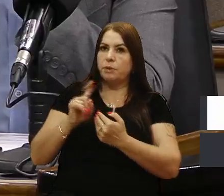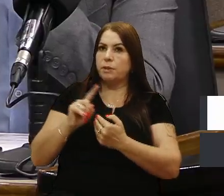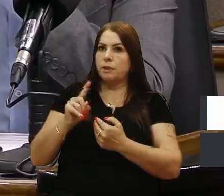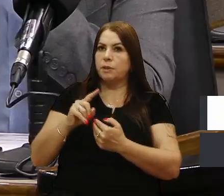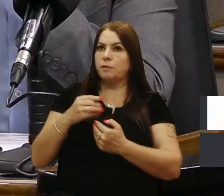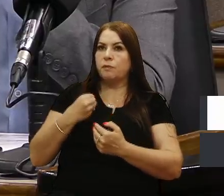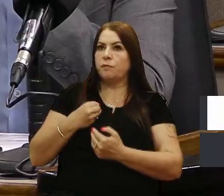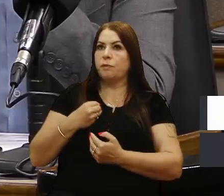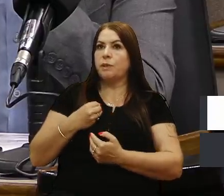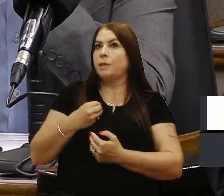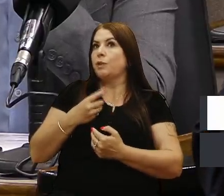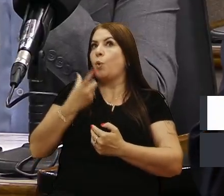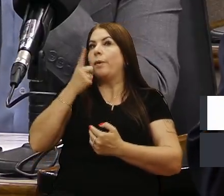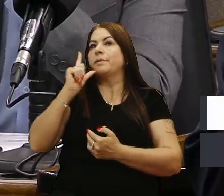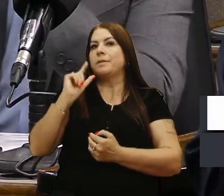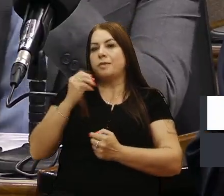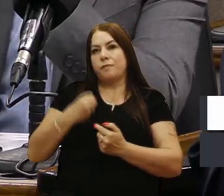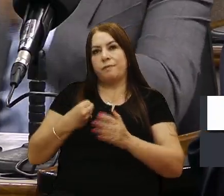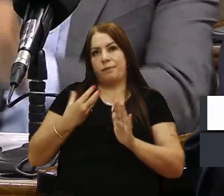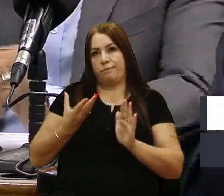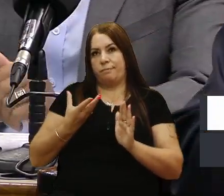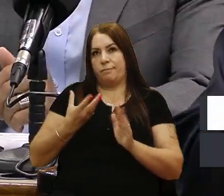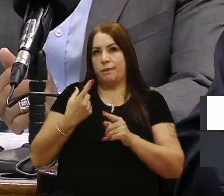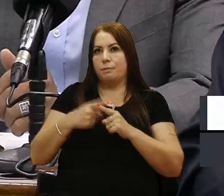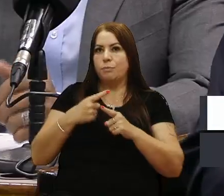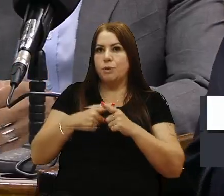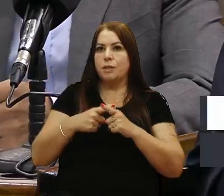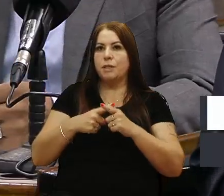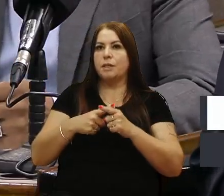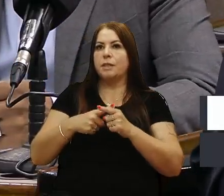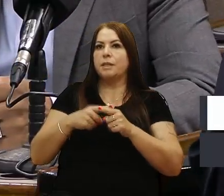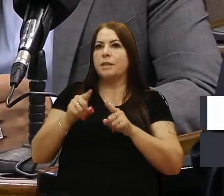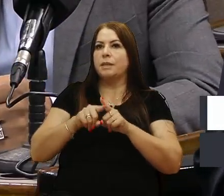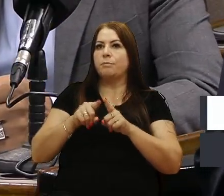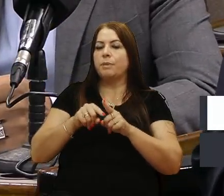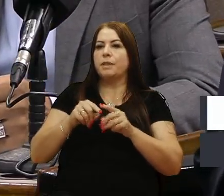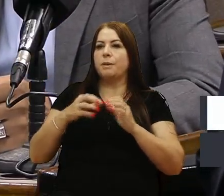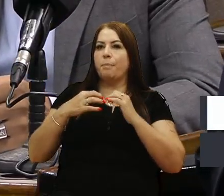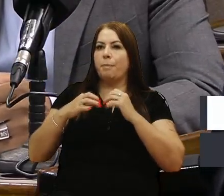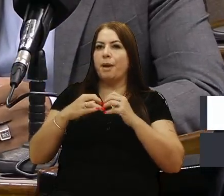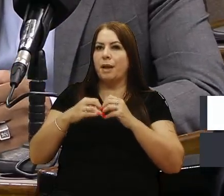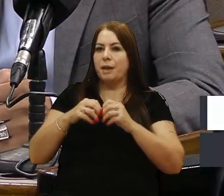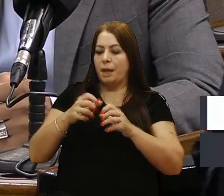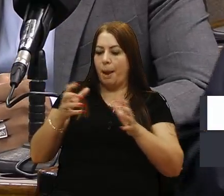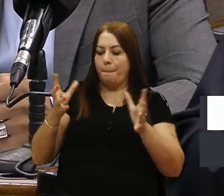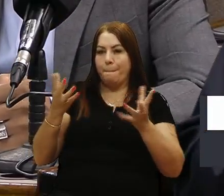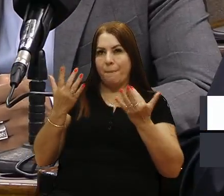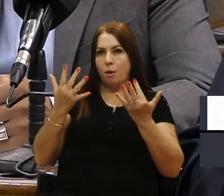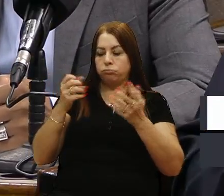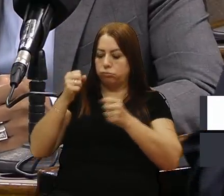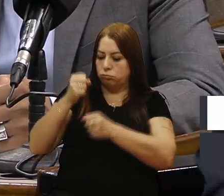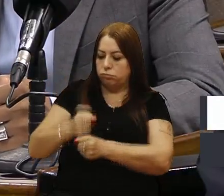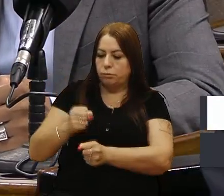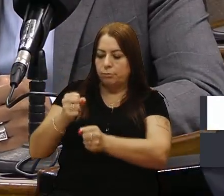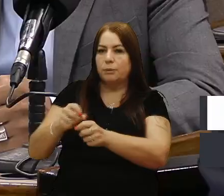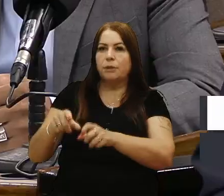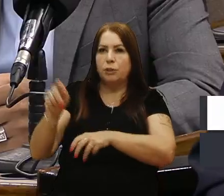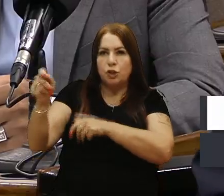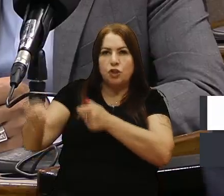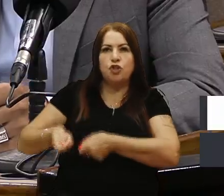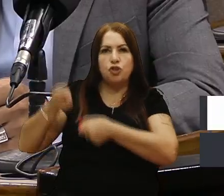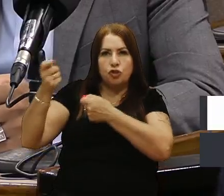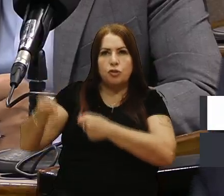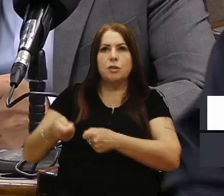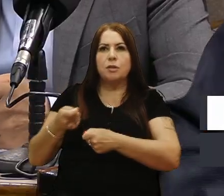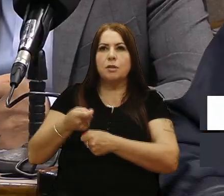eles sobreviviam. Porque era só no bico de máquina, plantado com máquina, plantadeirinha à mão, e enxada e